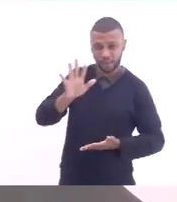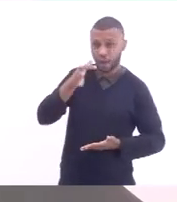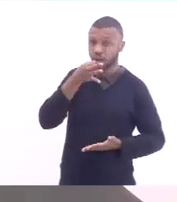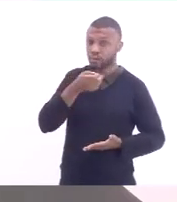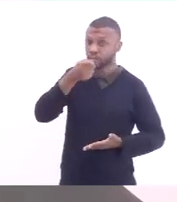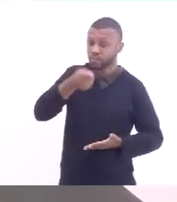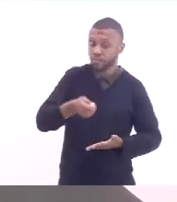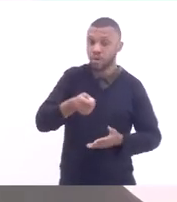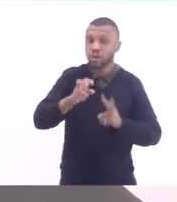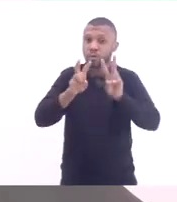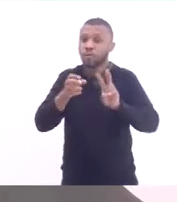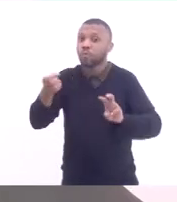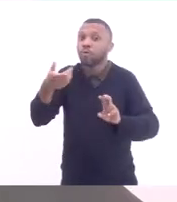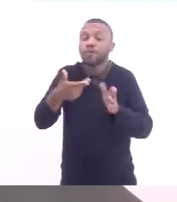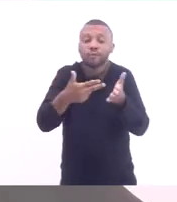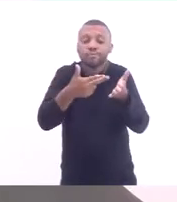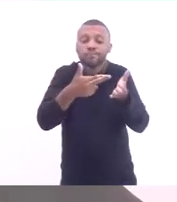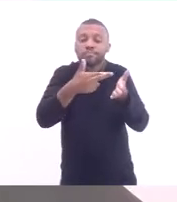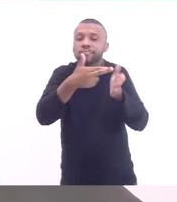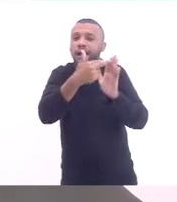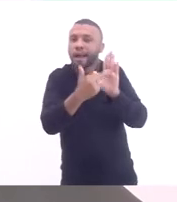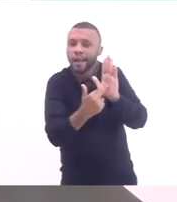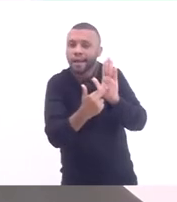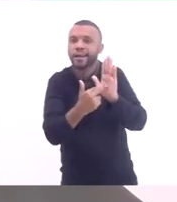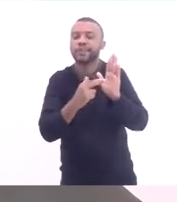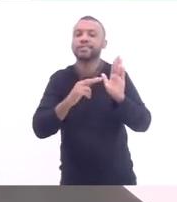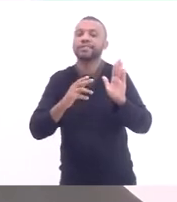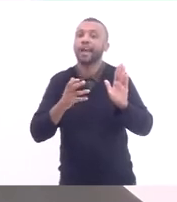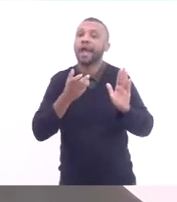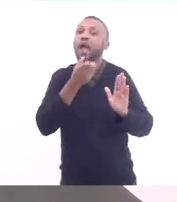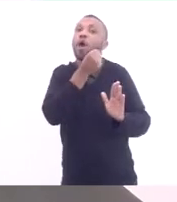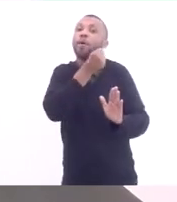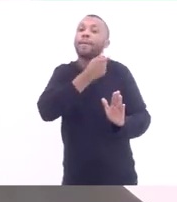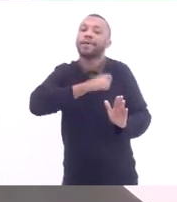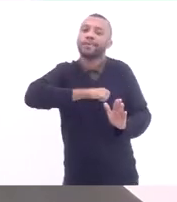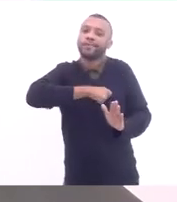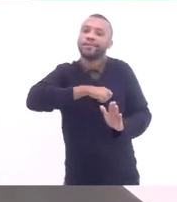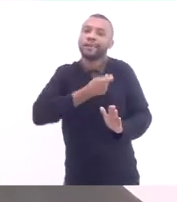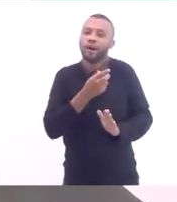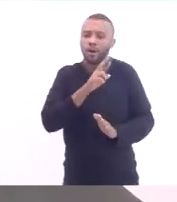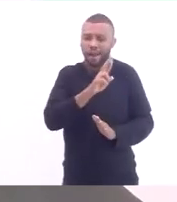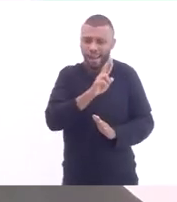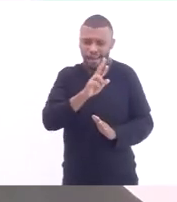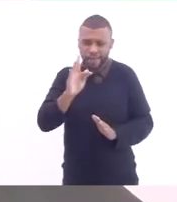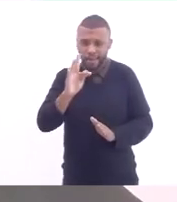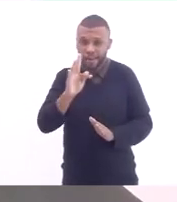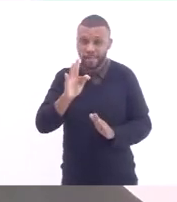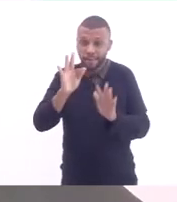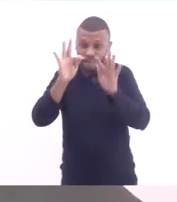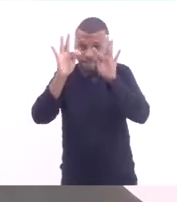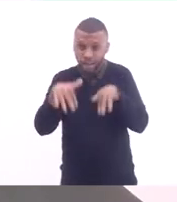novo regime de recuperação fiscal se extinguiu ontem, às